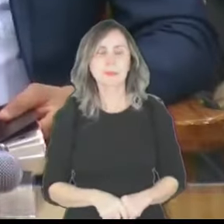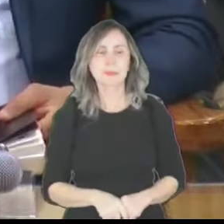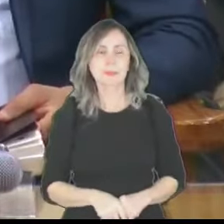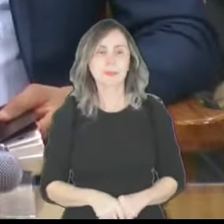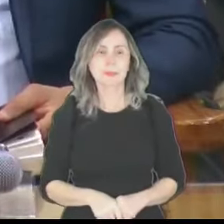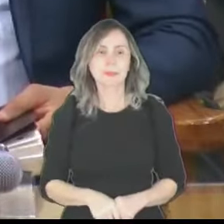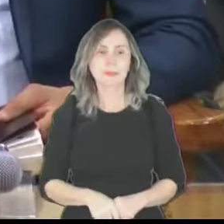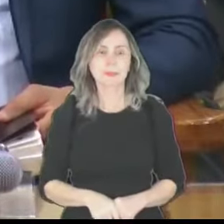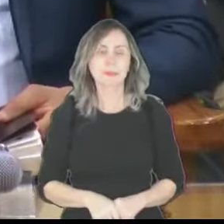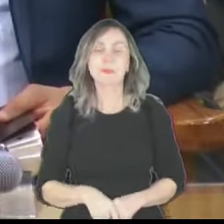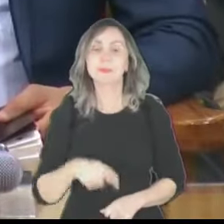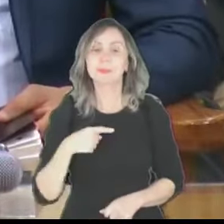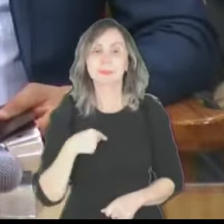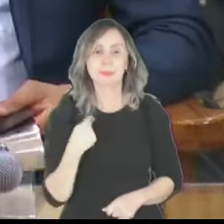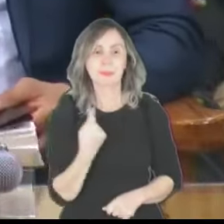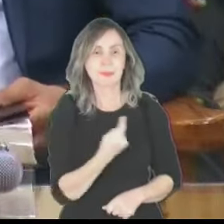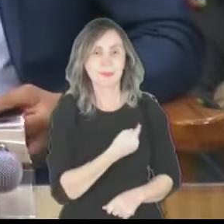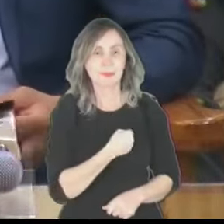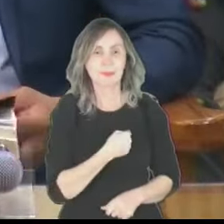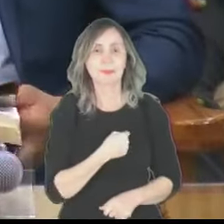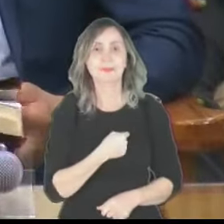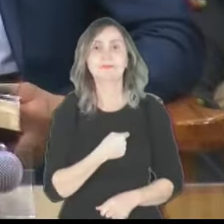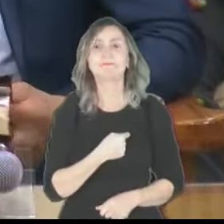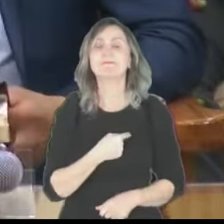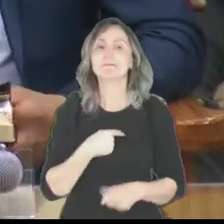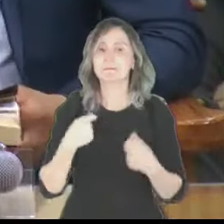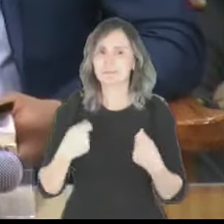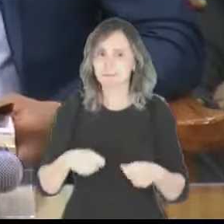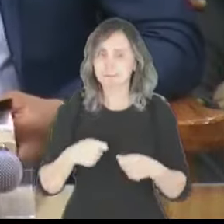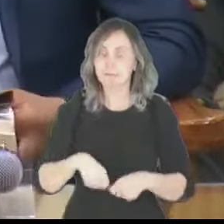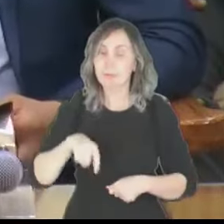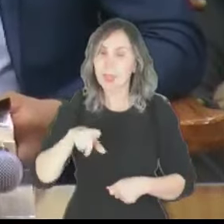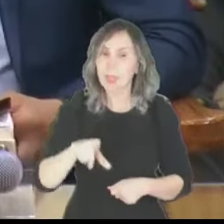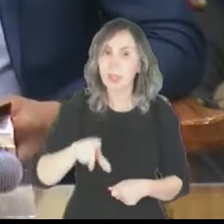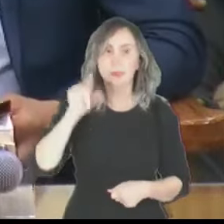e nós temos que tomar hoje uma decisão.